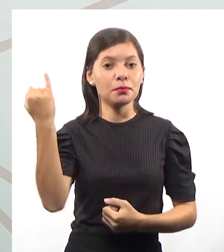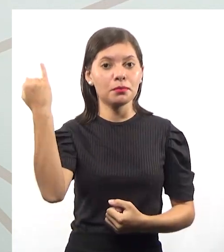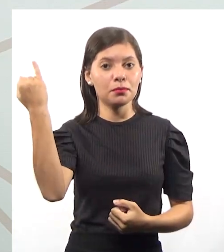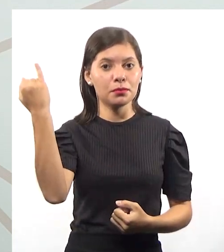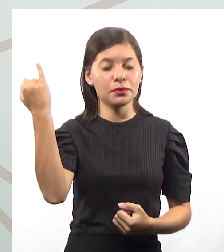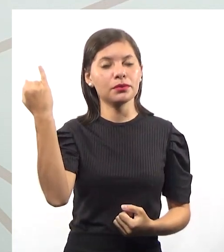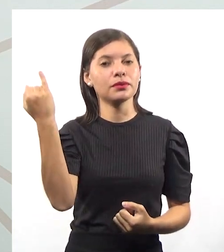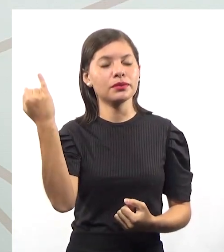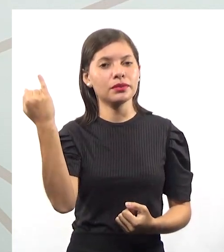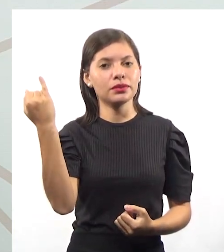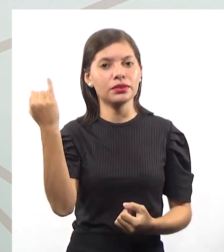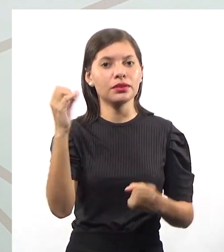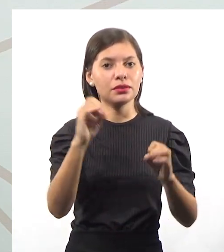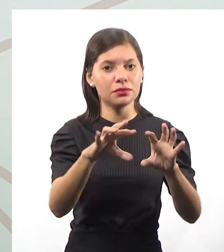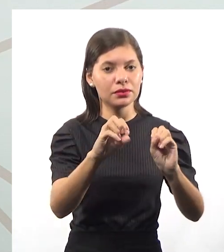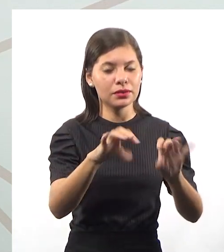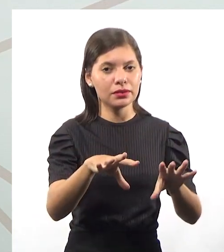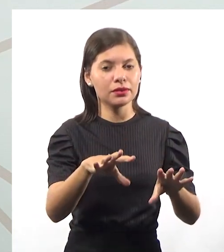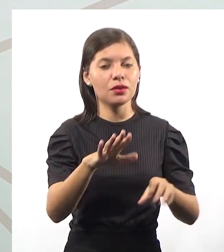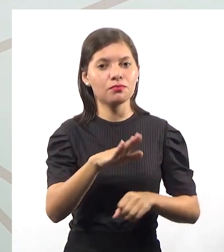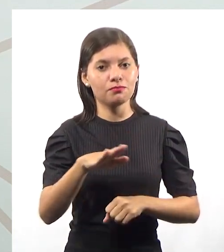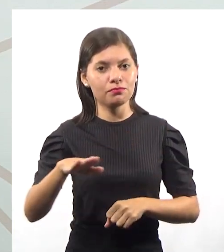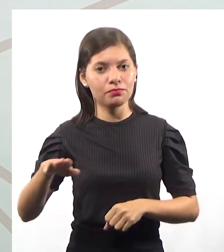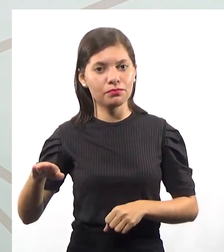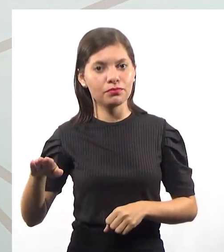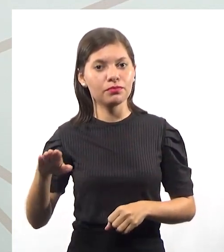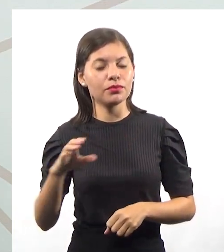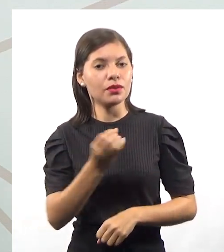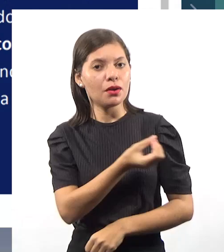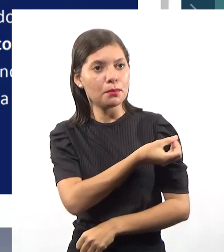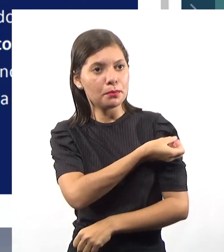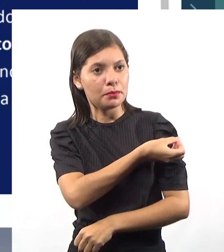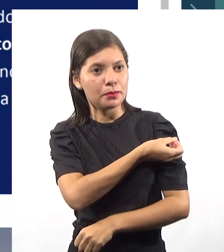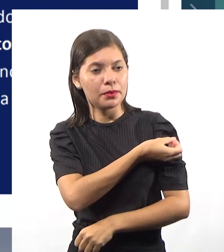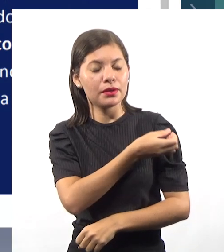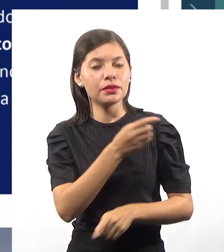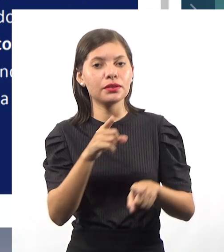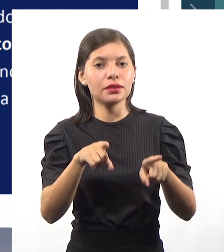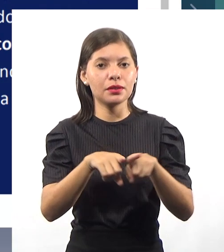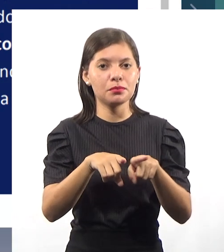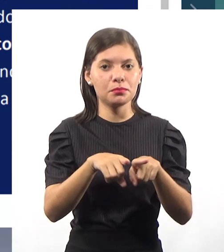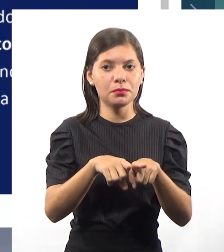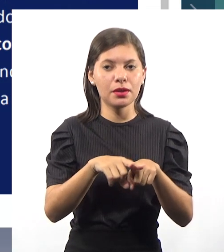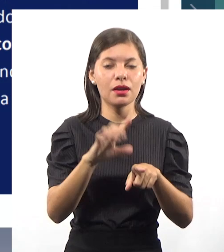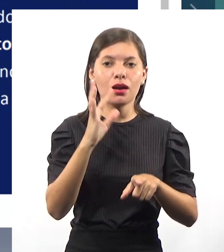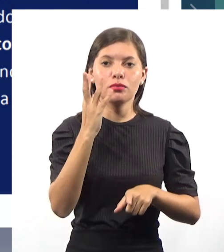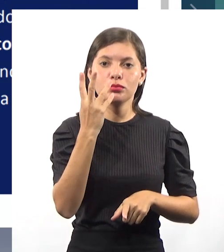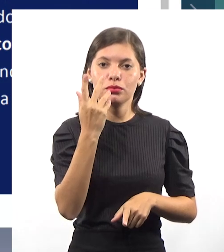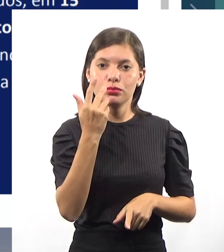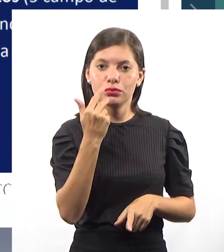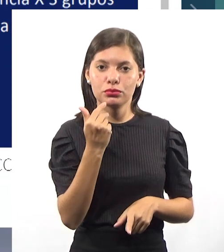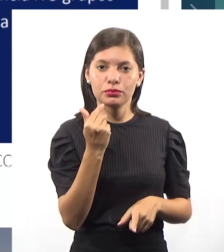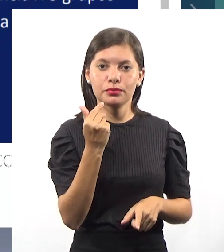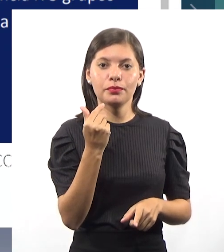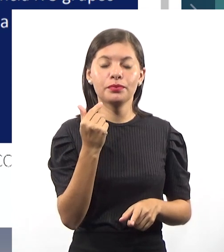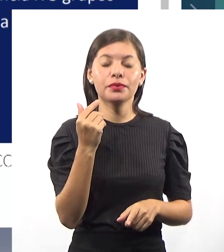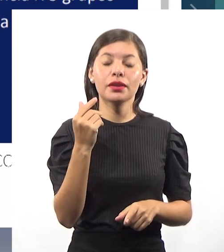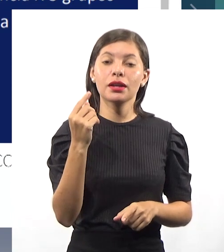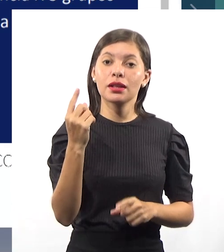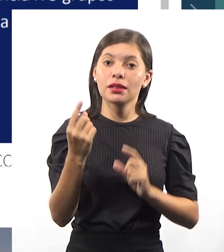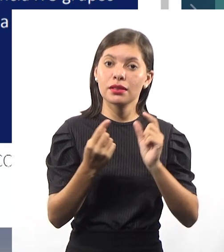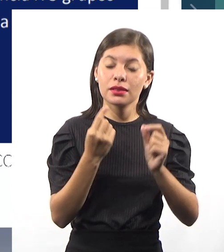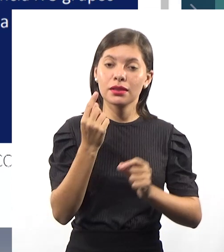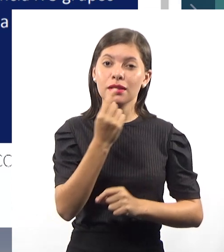o pilar da educação infantil, tanto a creche quanto a pré-escola. Além disso, a BNCC vai